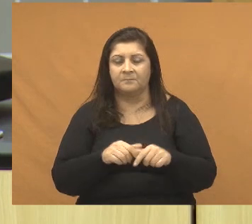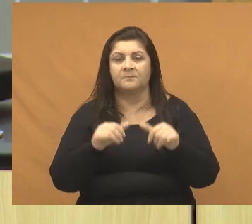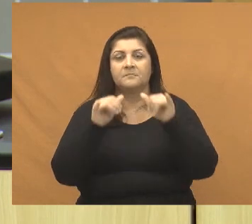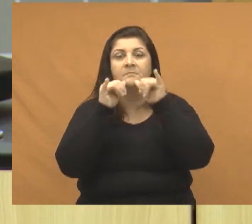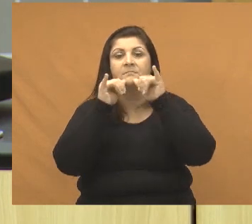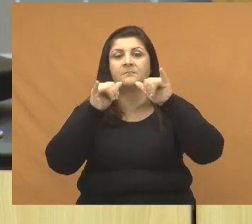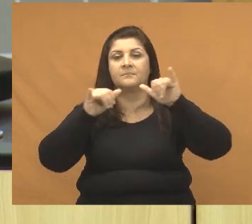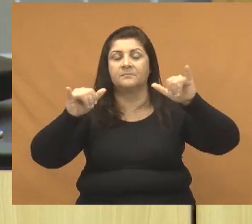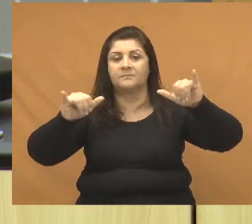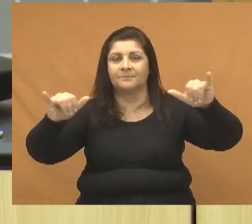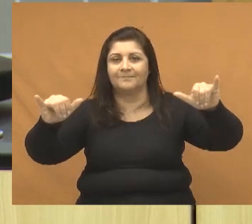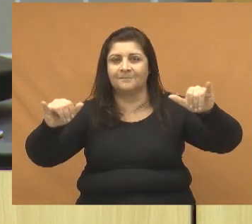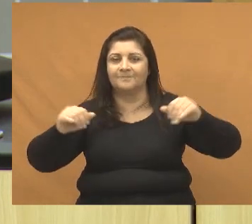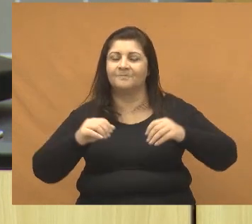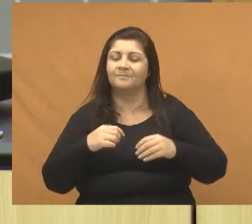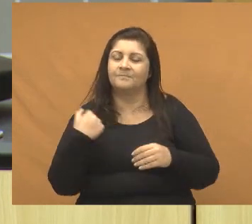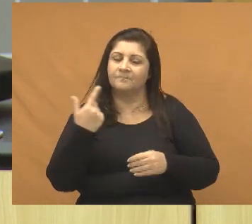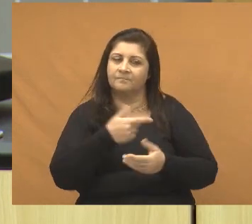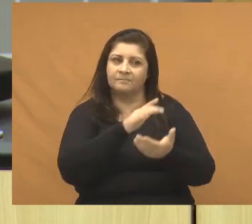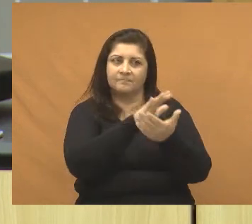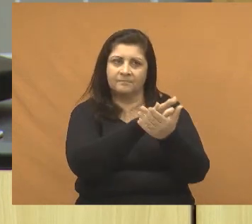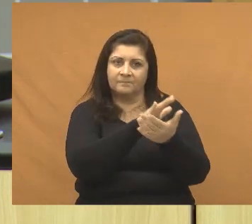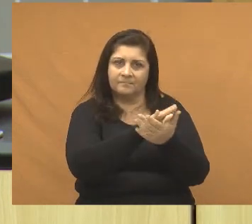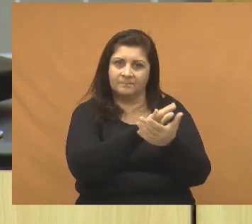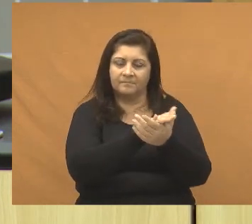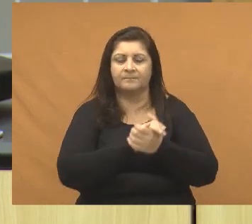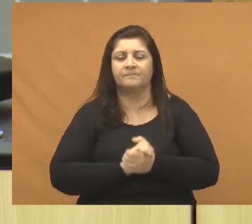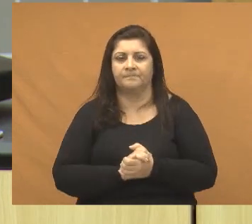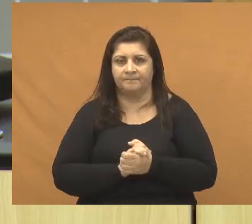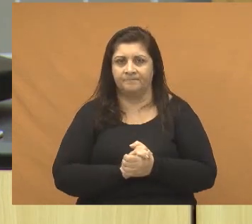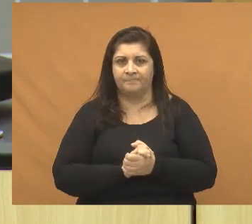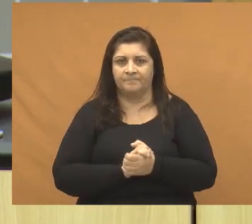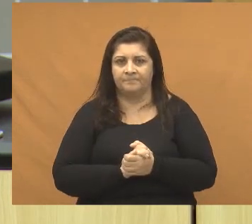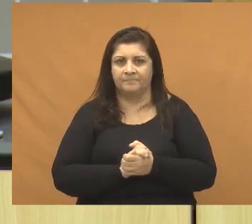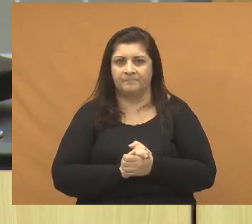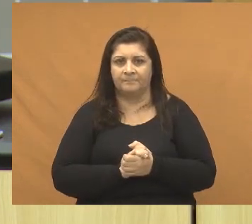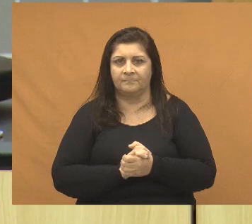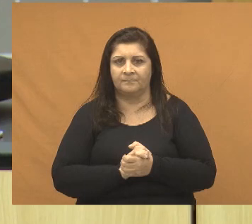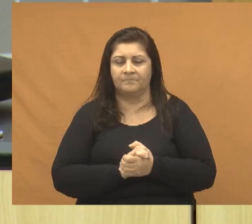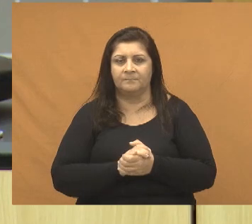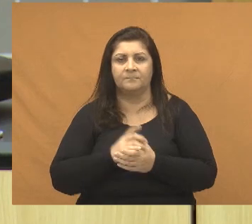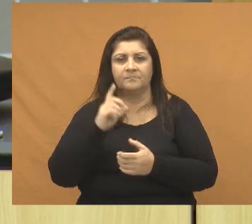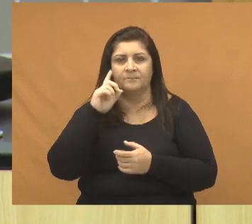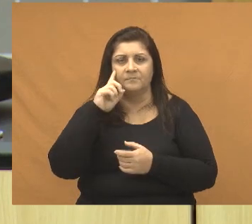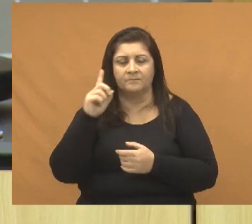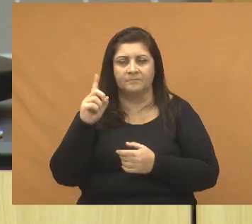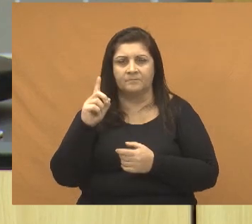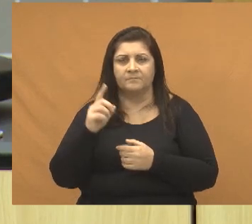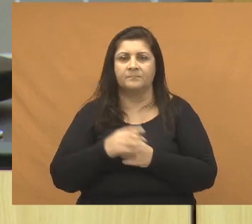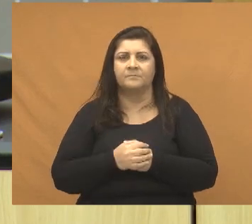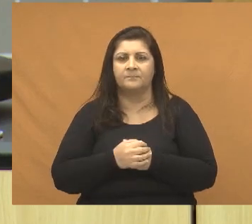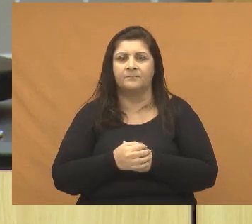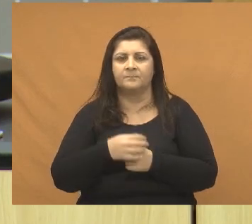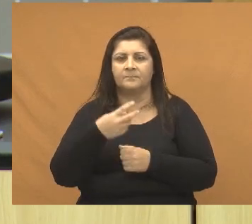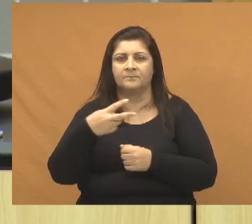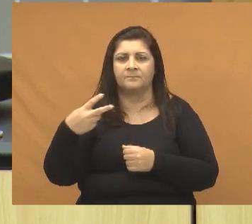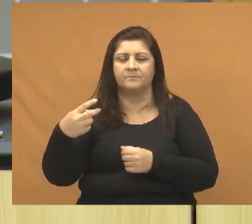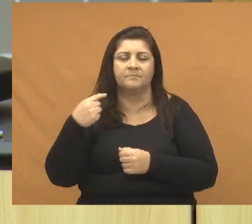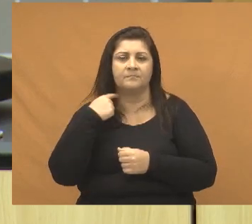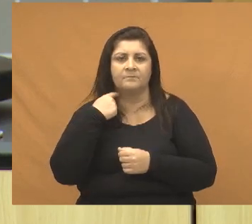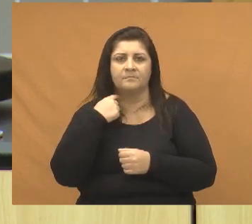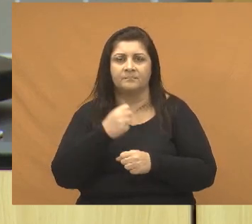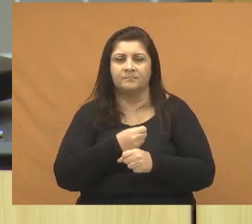a divulgação da presente manifestação. Sala das Sessões, 22 de maio